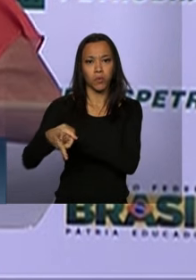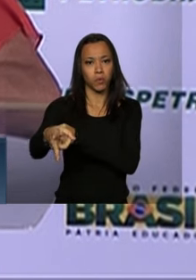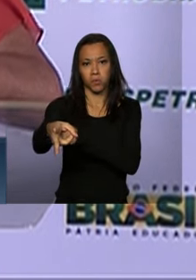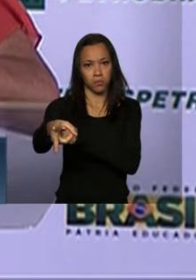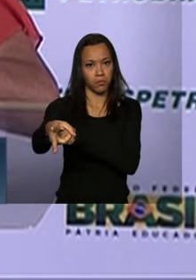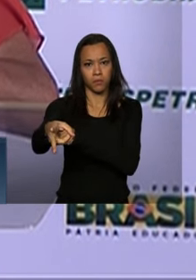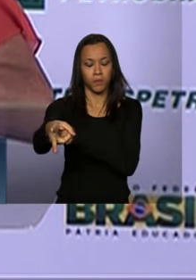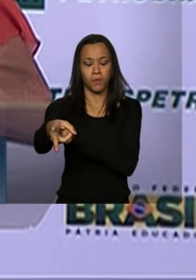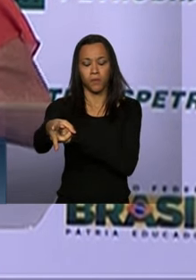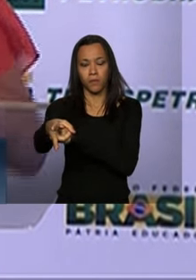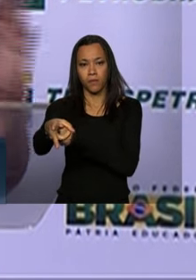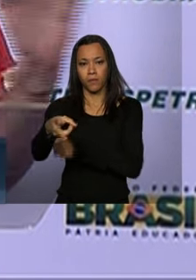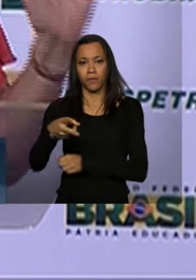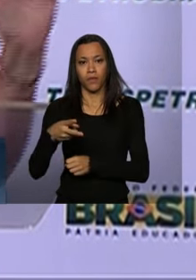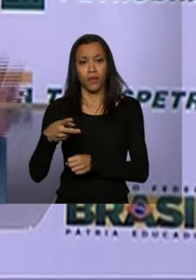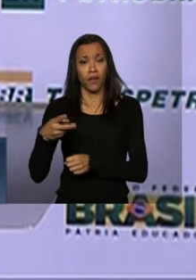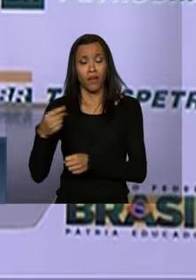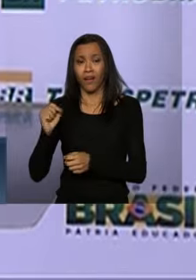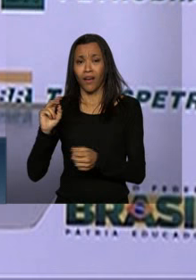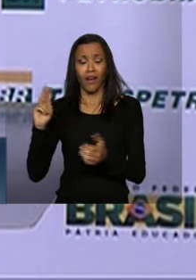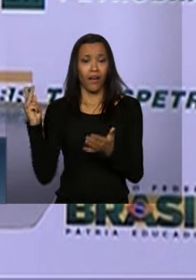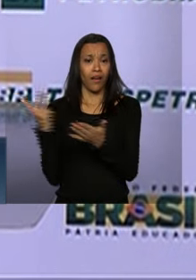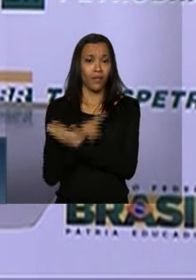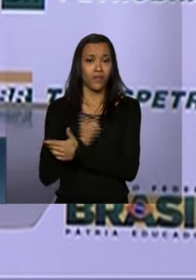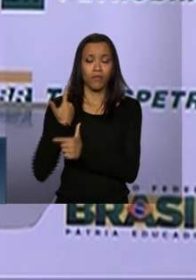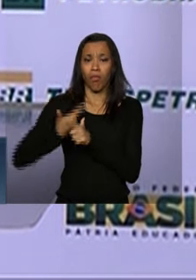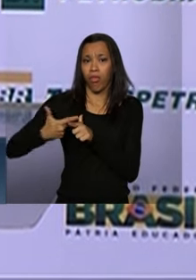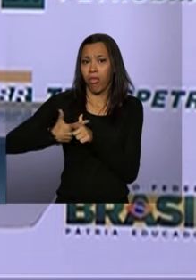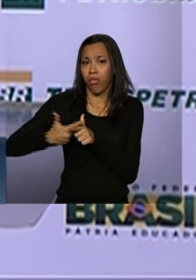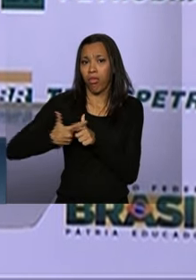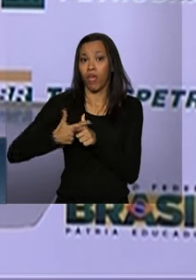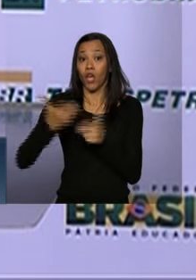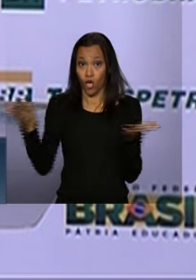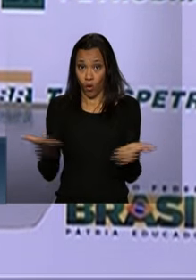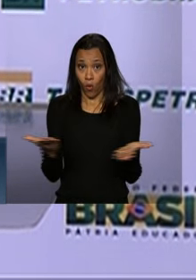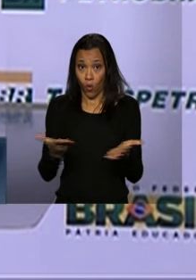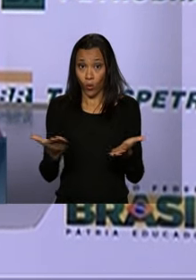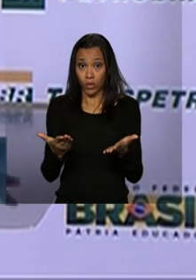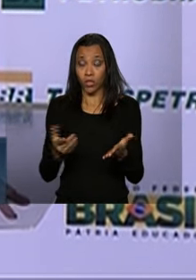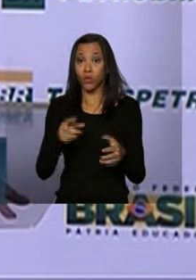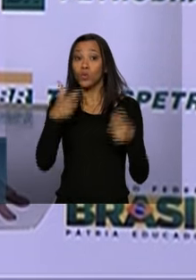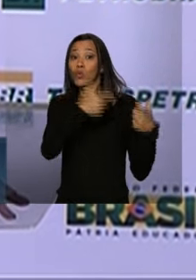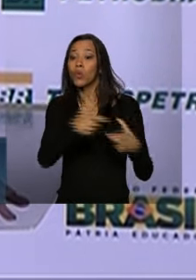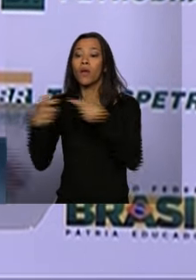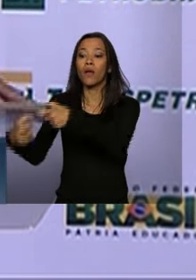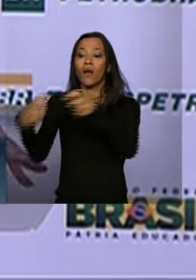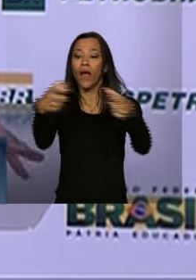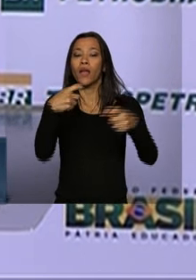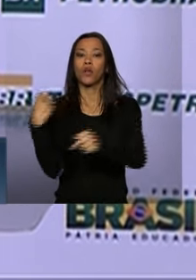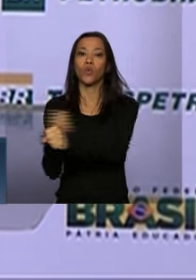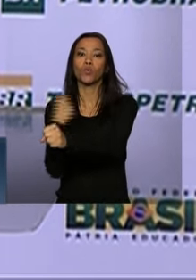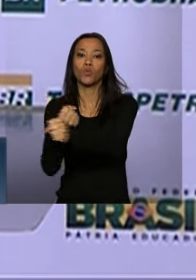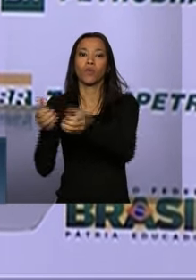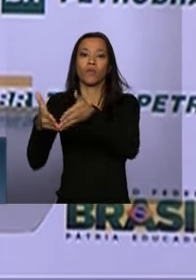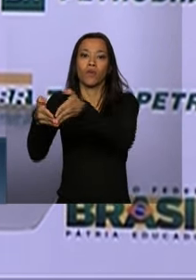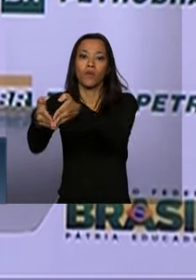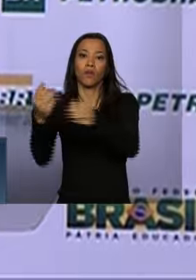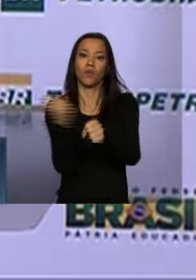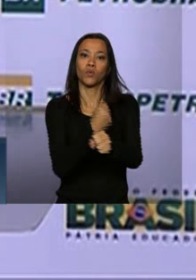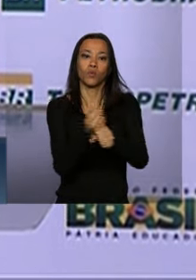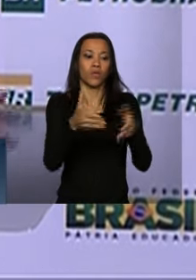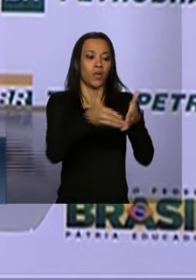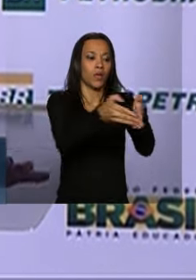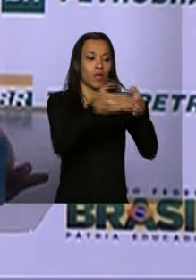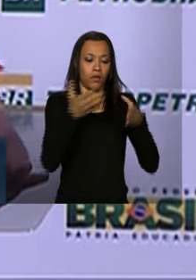Foi tão desmantelado que os estaleiros que existiam, quando o presidente Luiz Inácio Lula